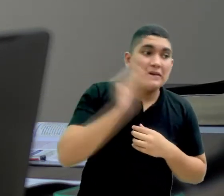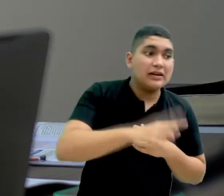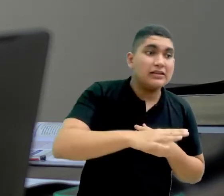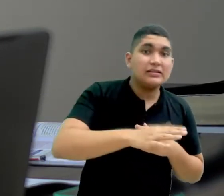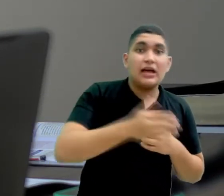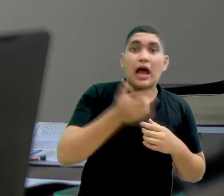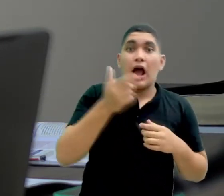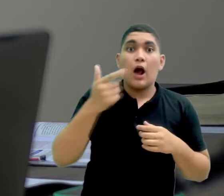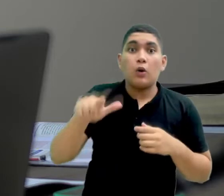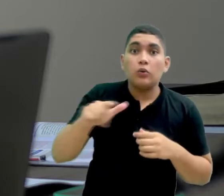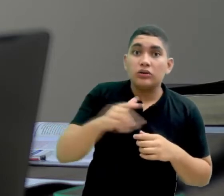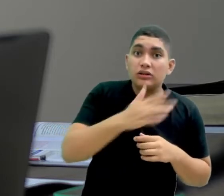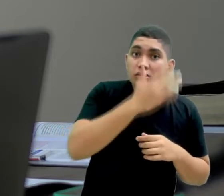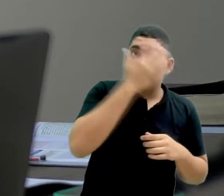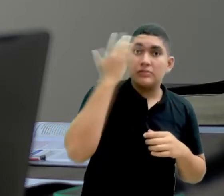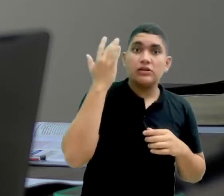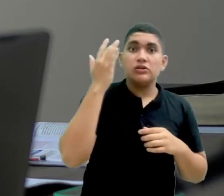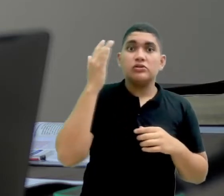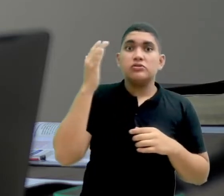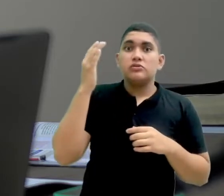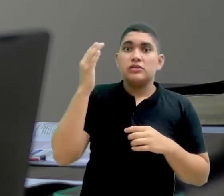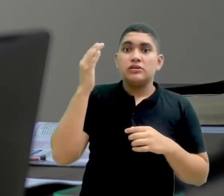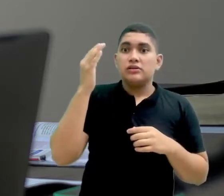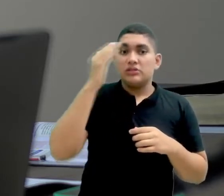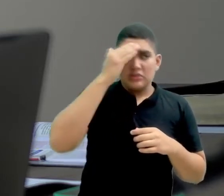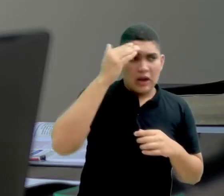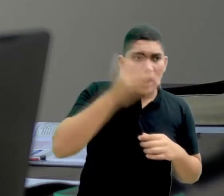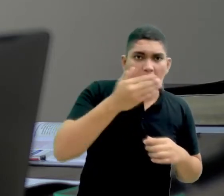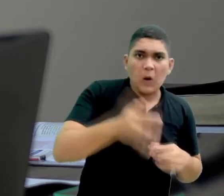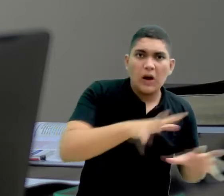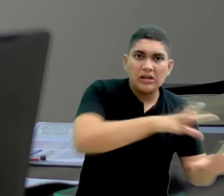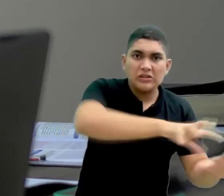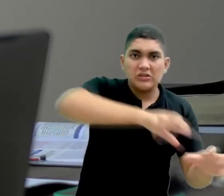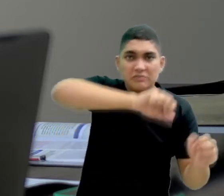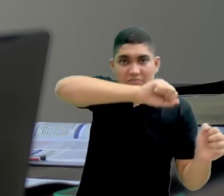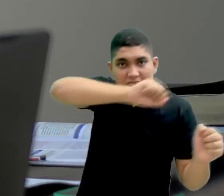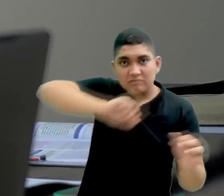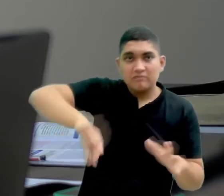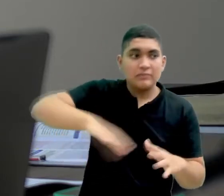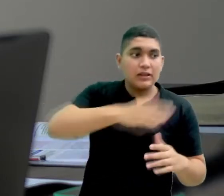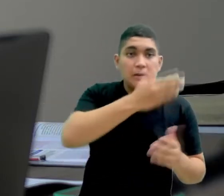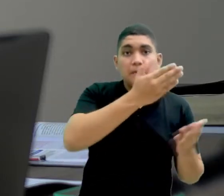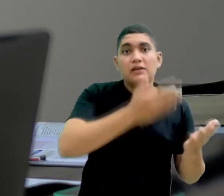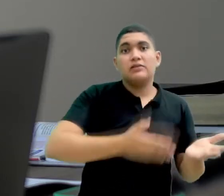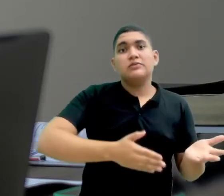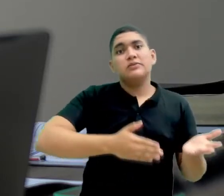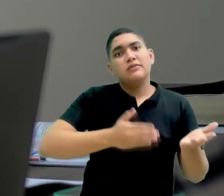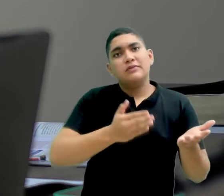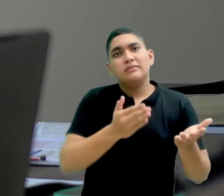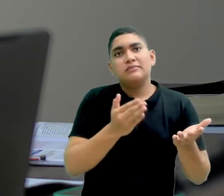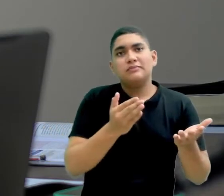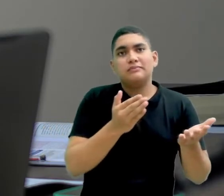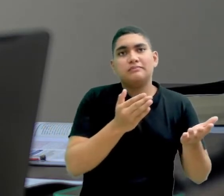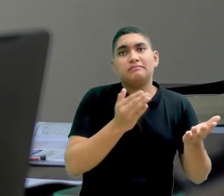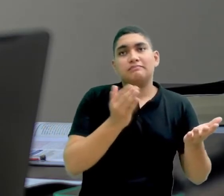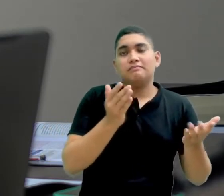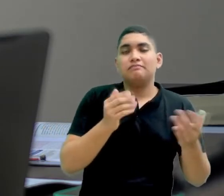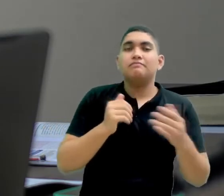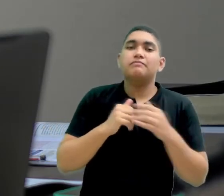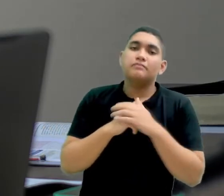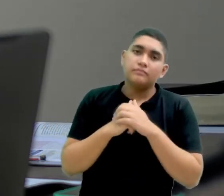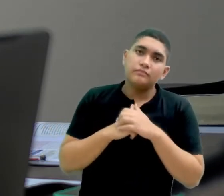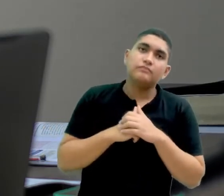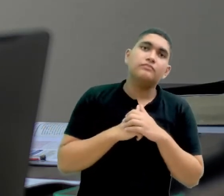a outros, buscando no ódio a destruição de sua existência íntima e